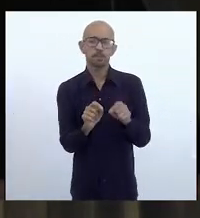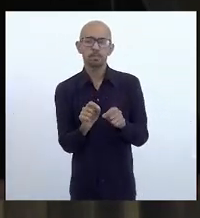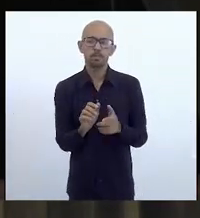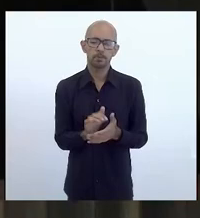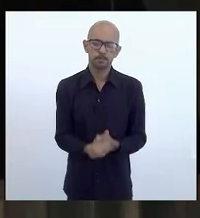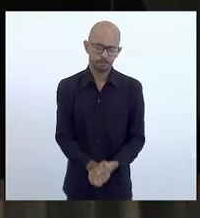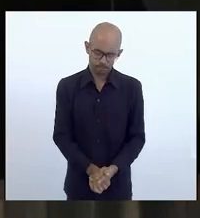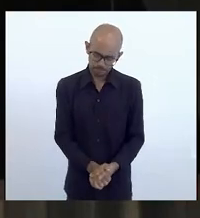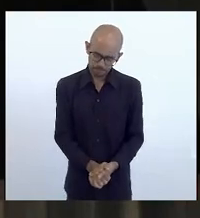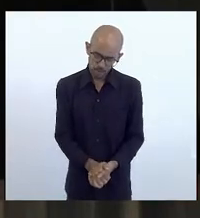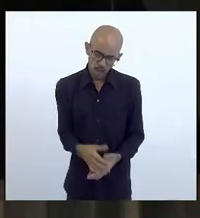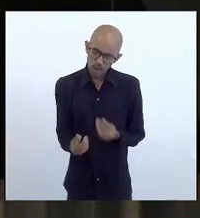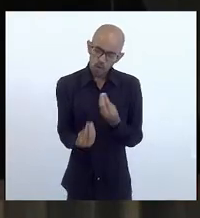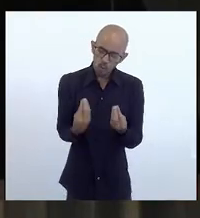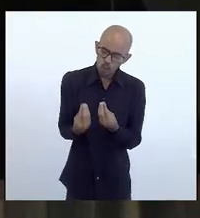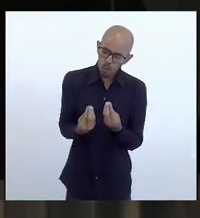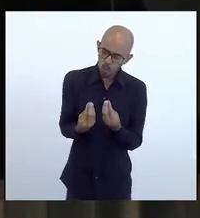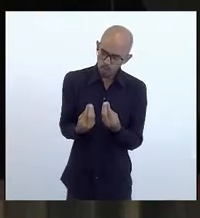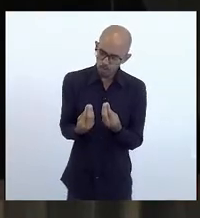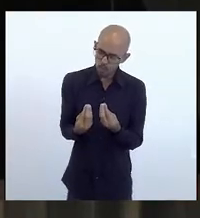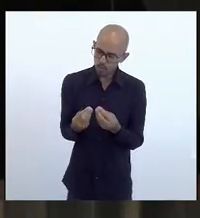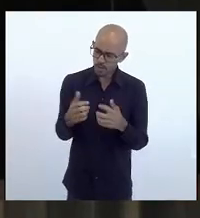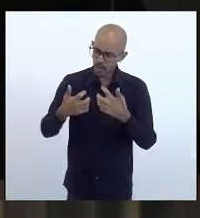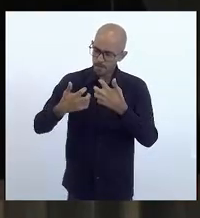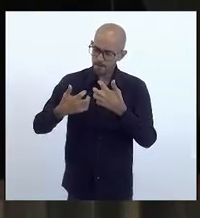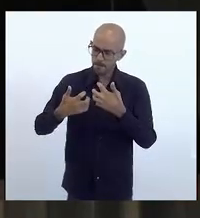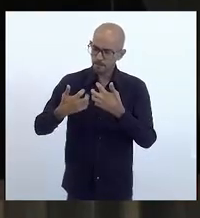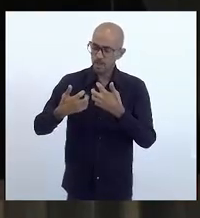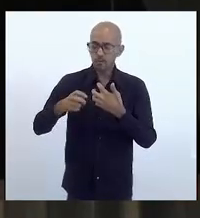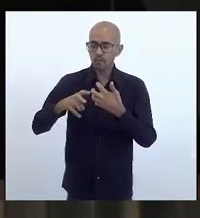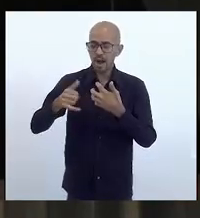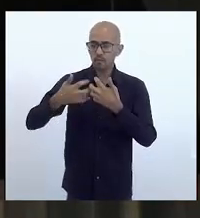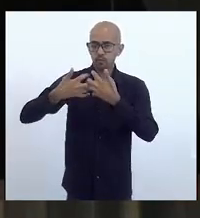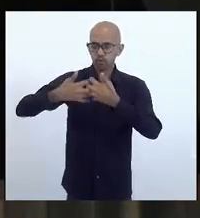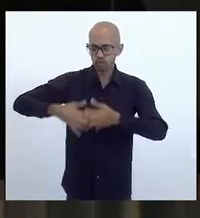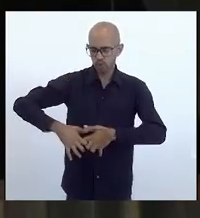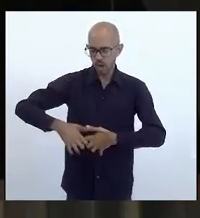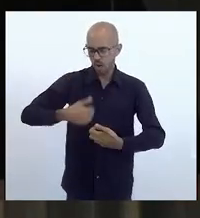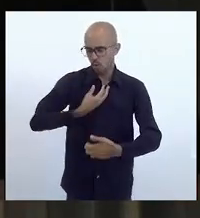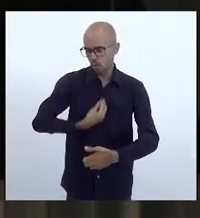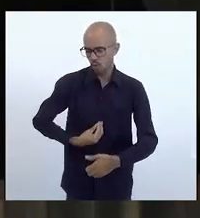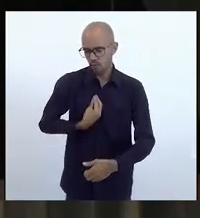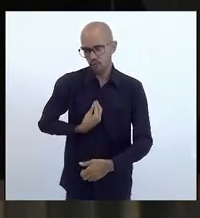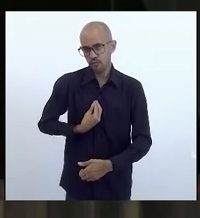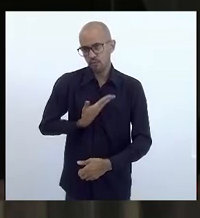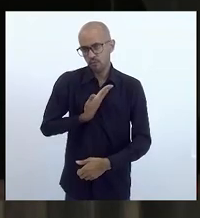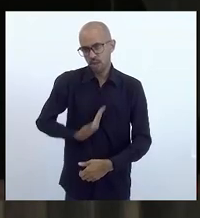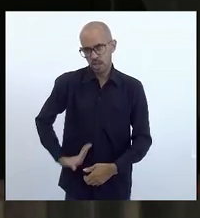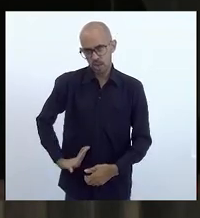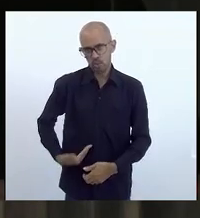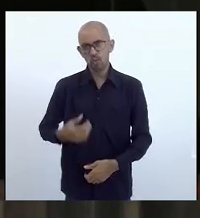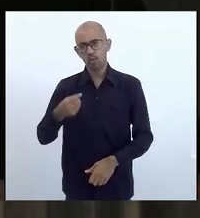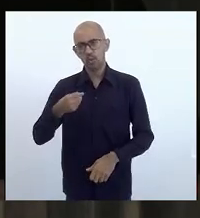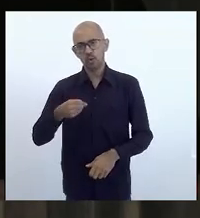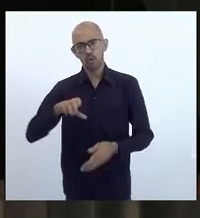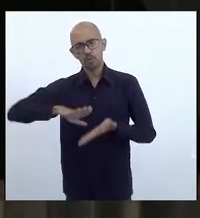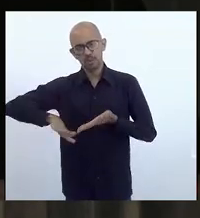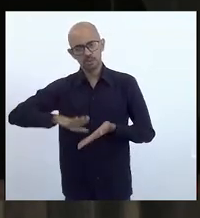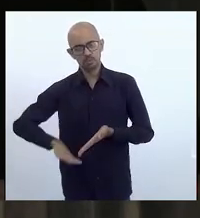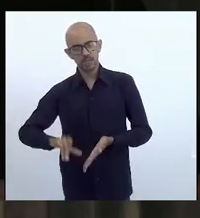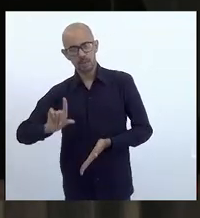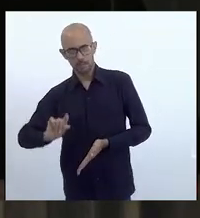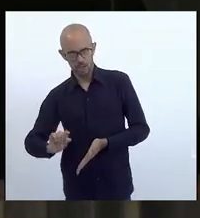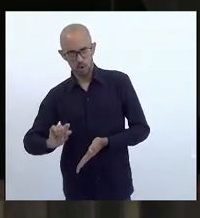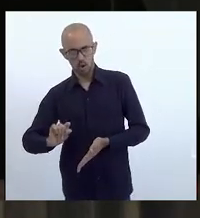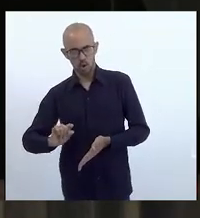assim: como é que a máquina estatal vai funcionar com uma despesa de custeio menor? Então, a